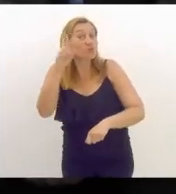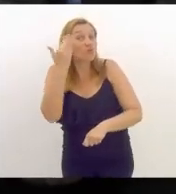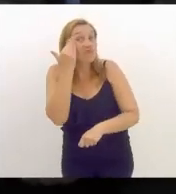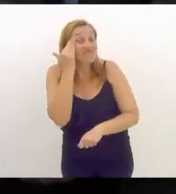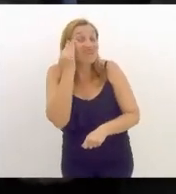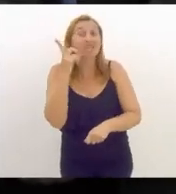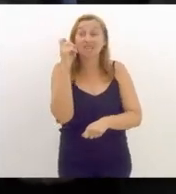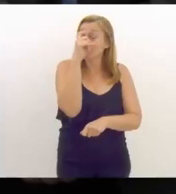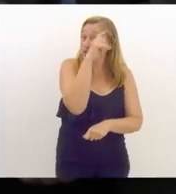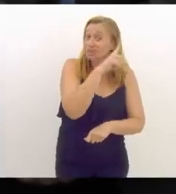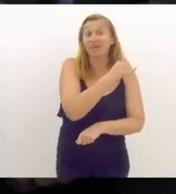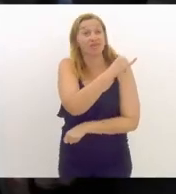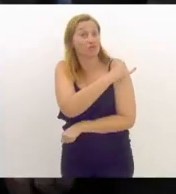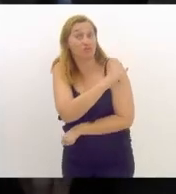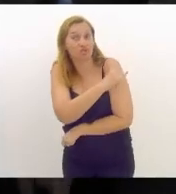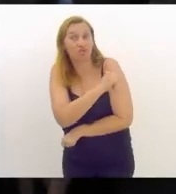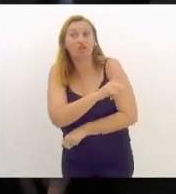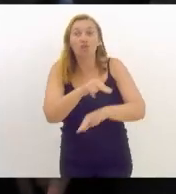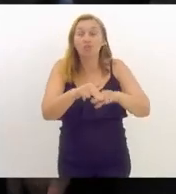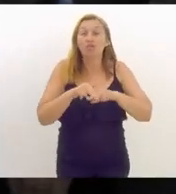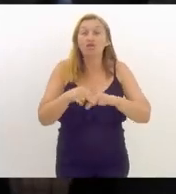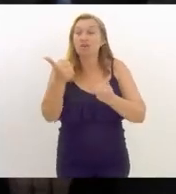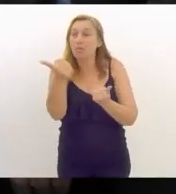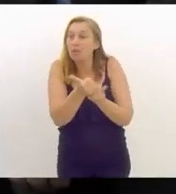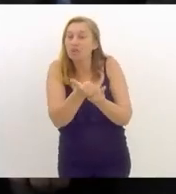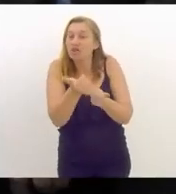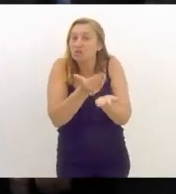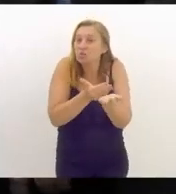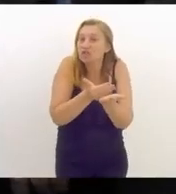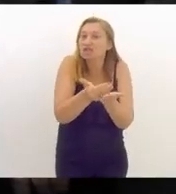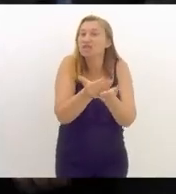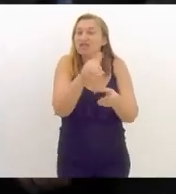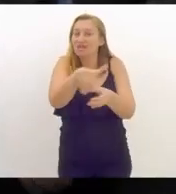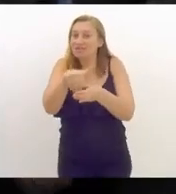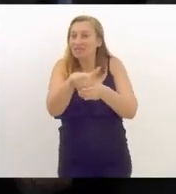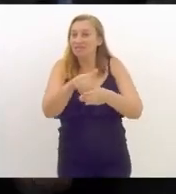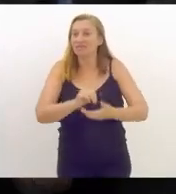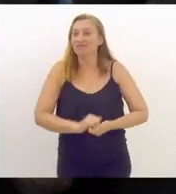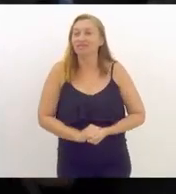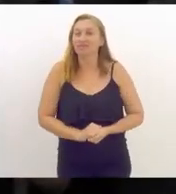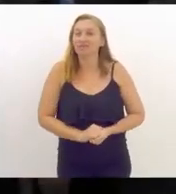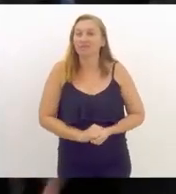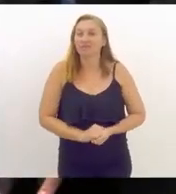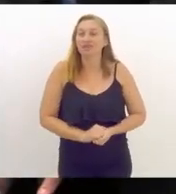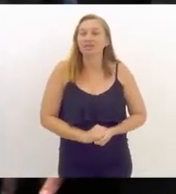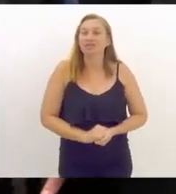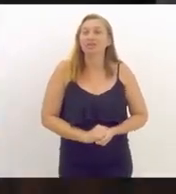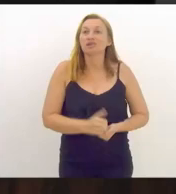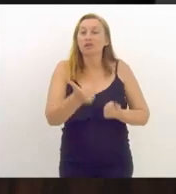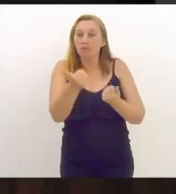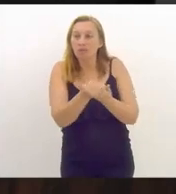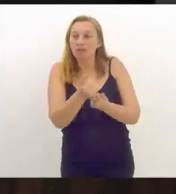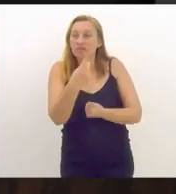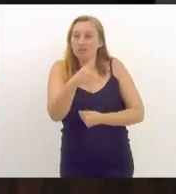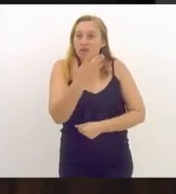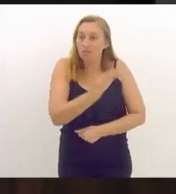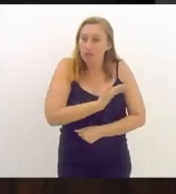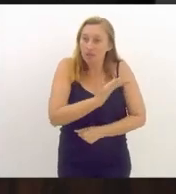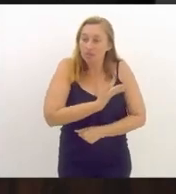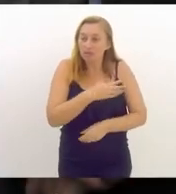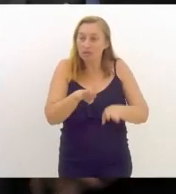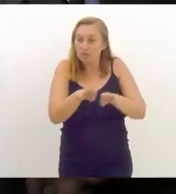entende das dificuldades do Rio de Janeiro foi por isso que eu lhe apoiei no início dessa legislatura defendi o senhor Sou seu colega de mesa